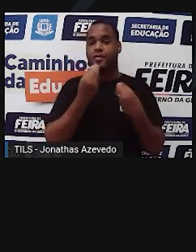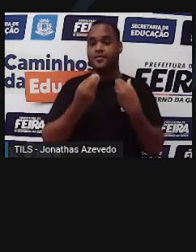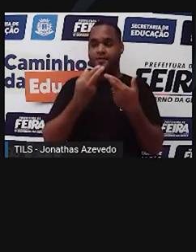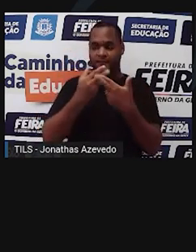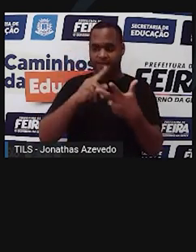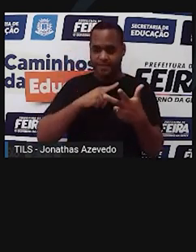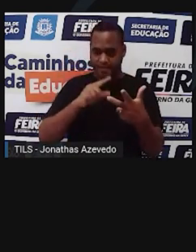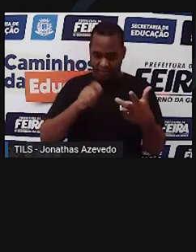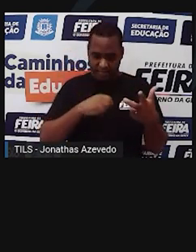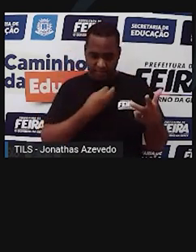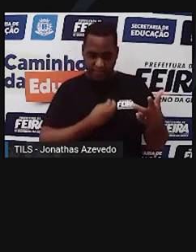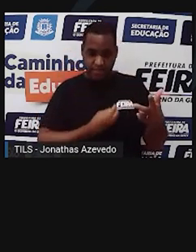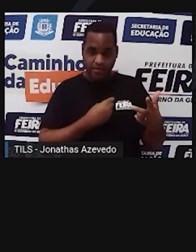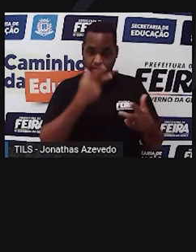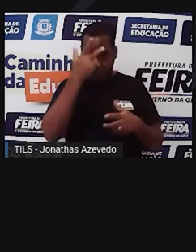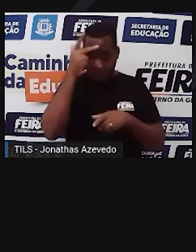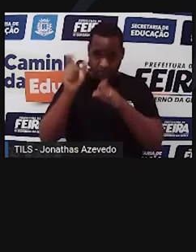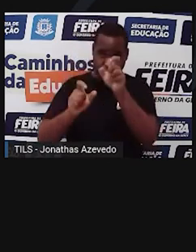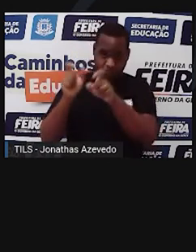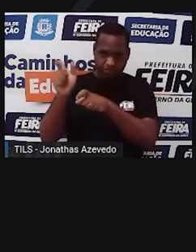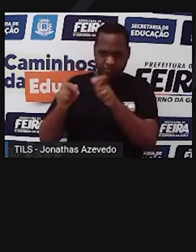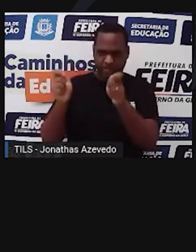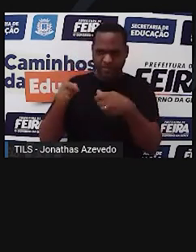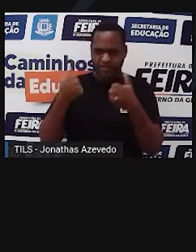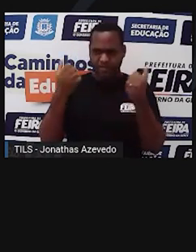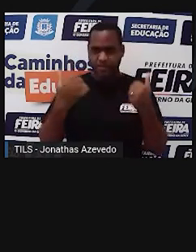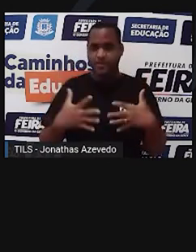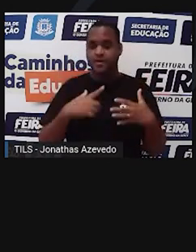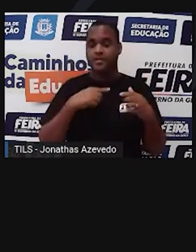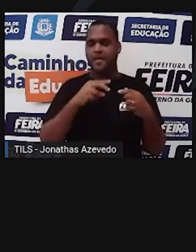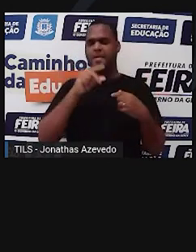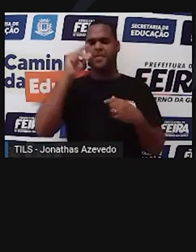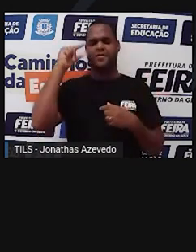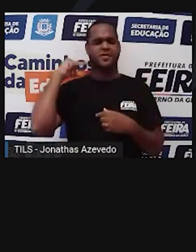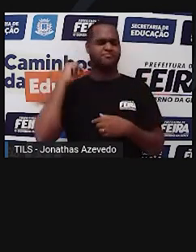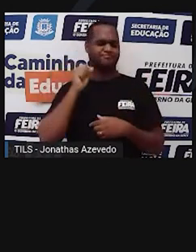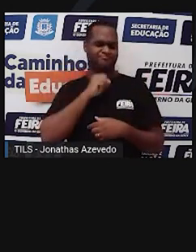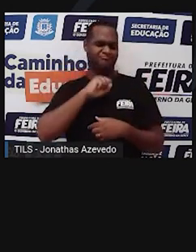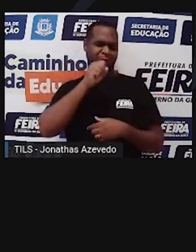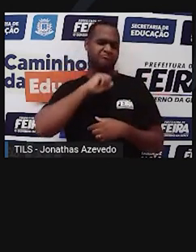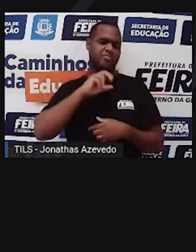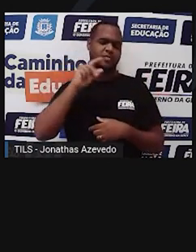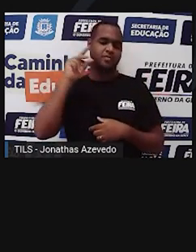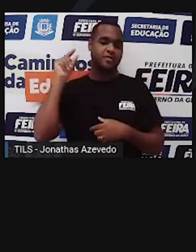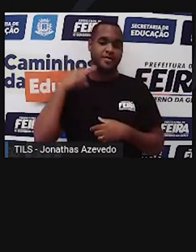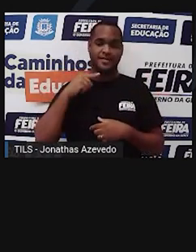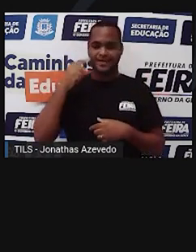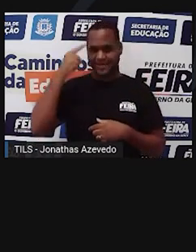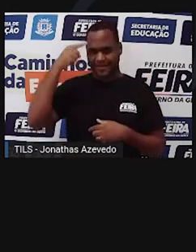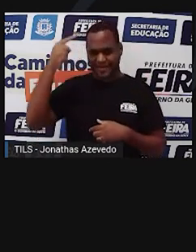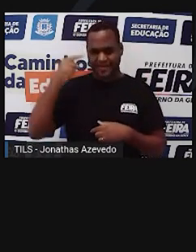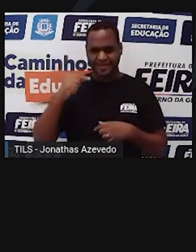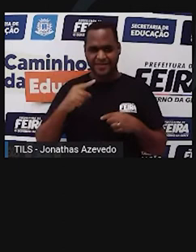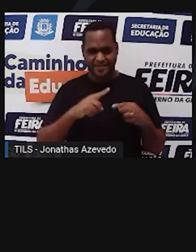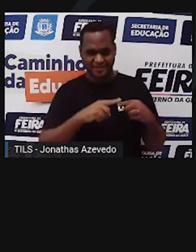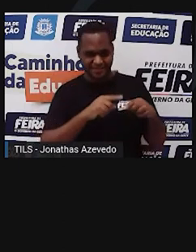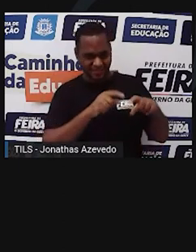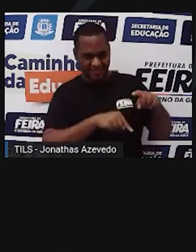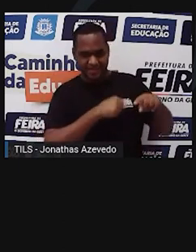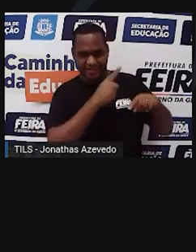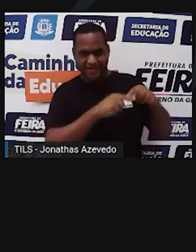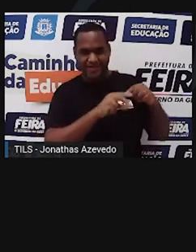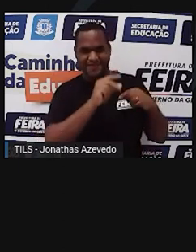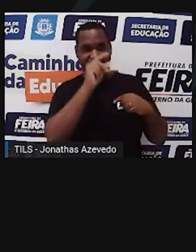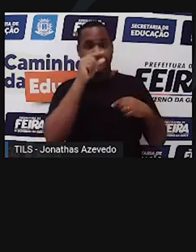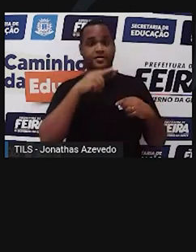úteis aos seres humanos, ela já é bastante antiga. Por exemplo, a roda da água horizontal foi